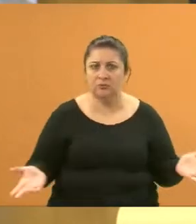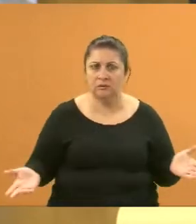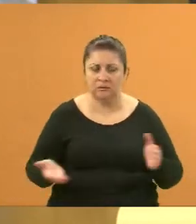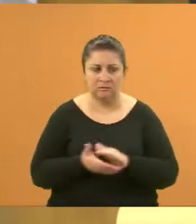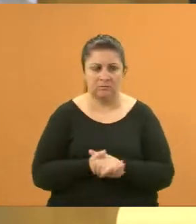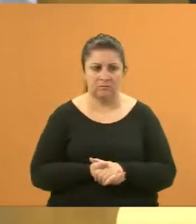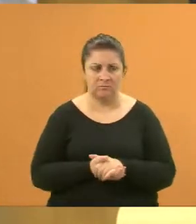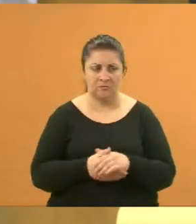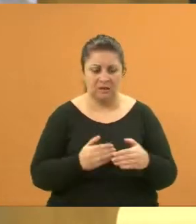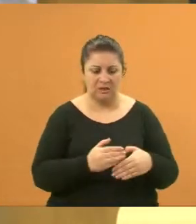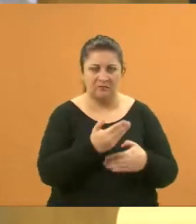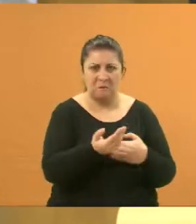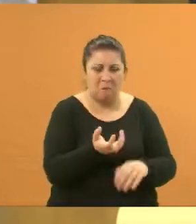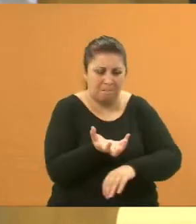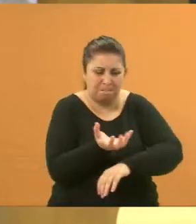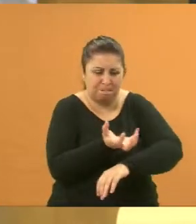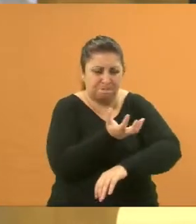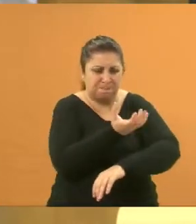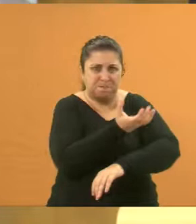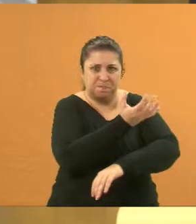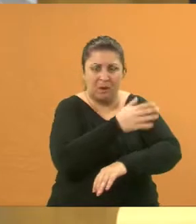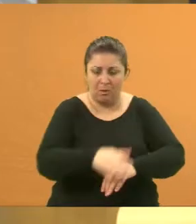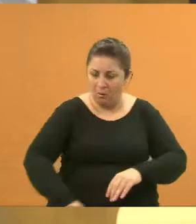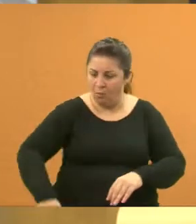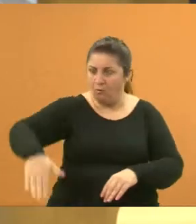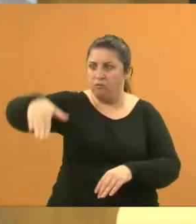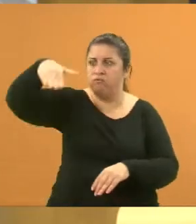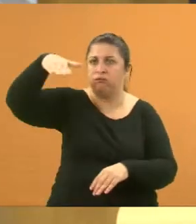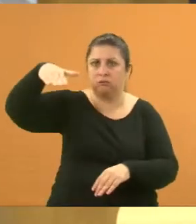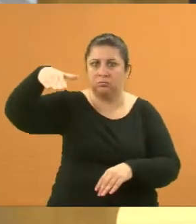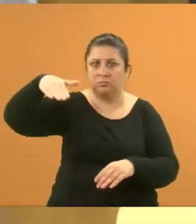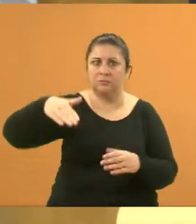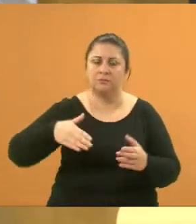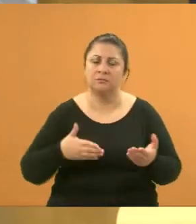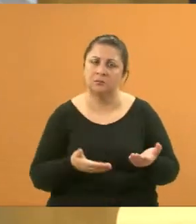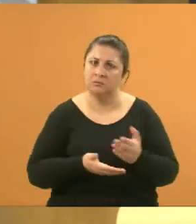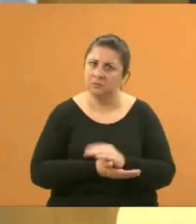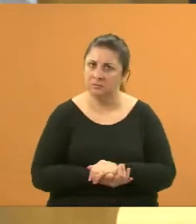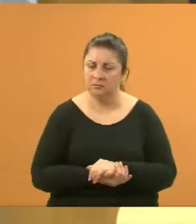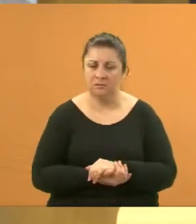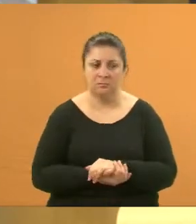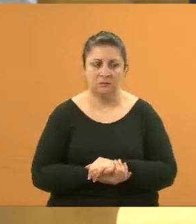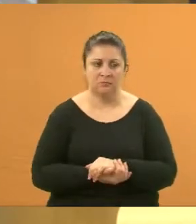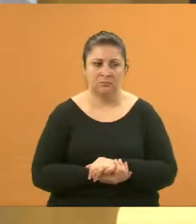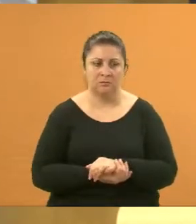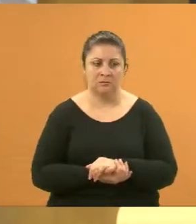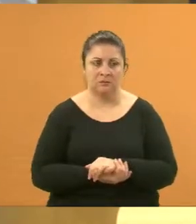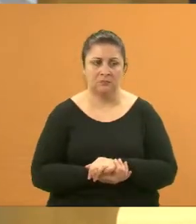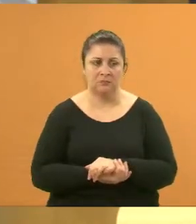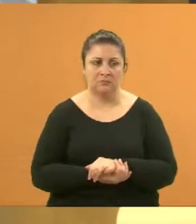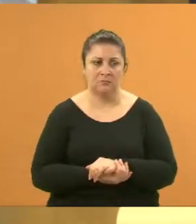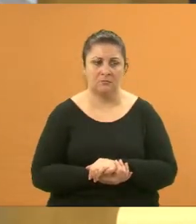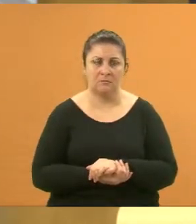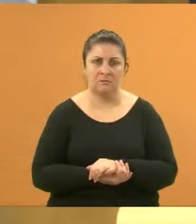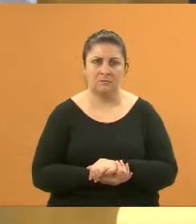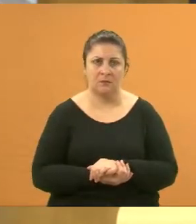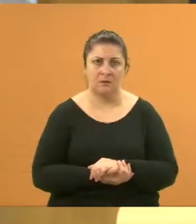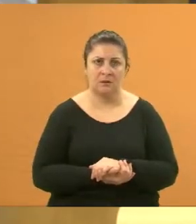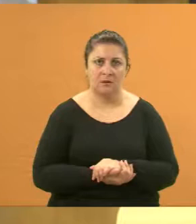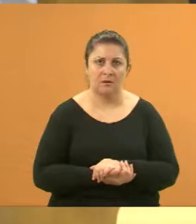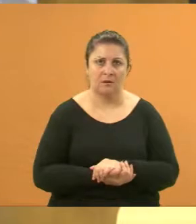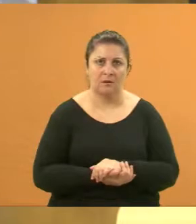Divide com mato de 1 metro de altura, gente. Tá? E o cone